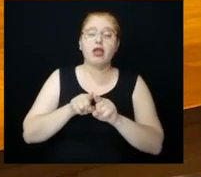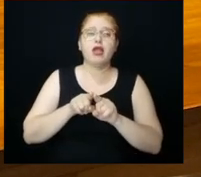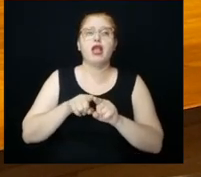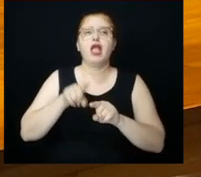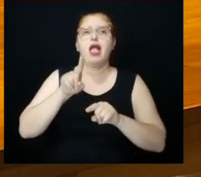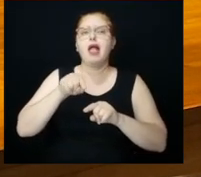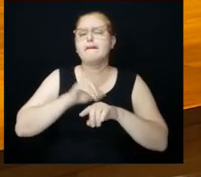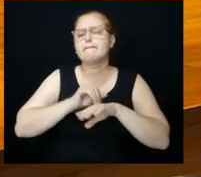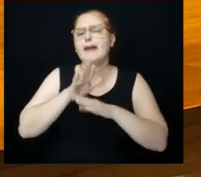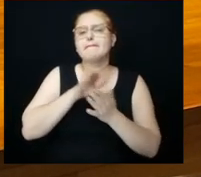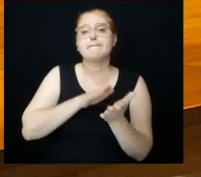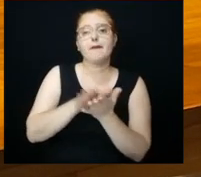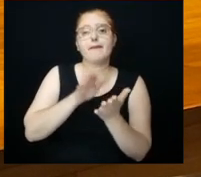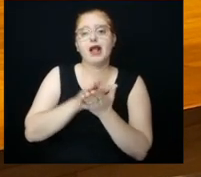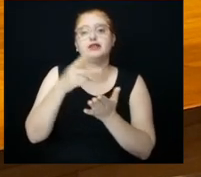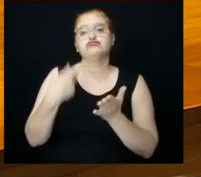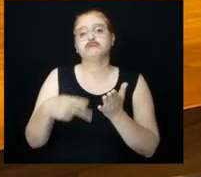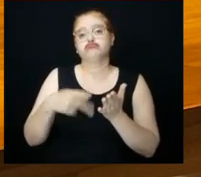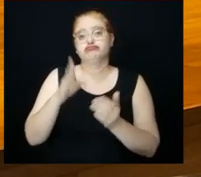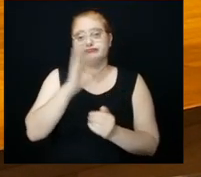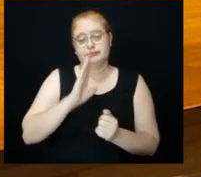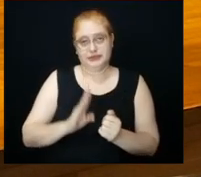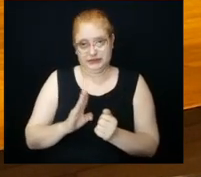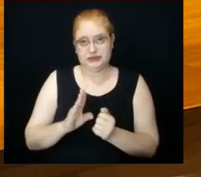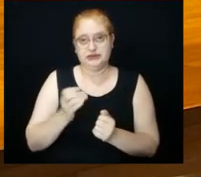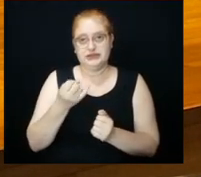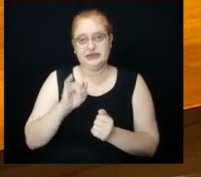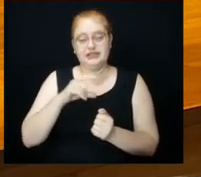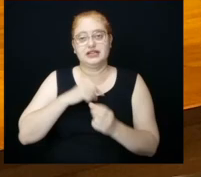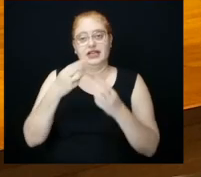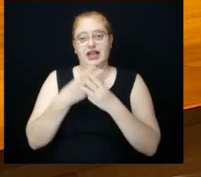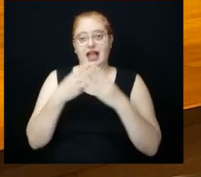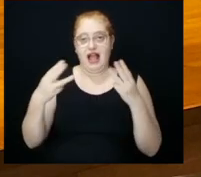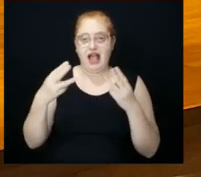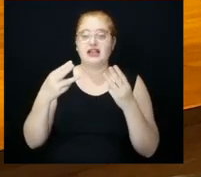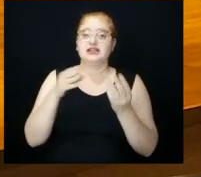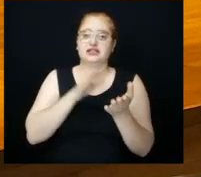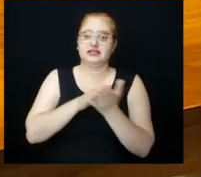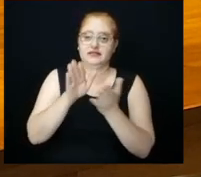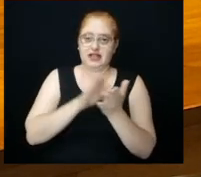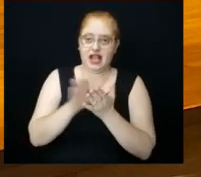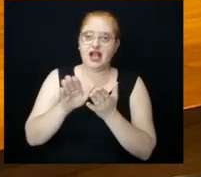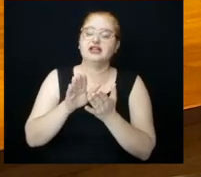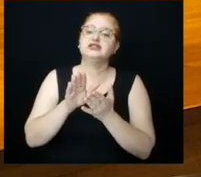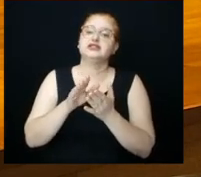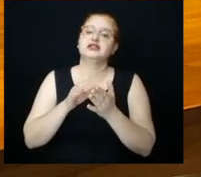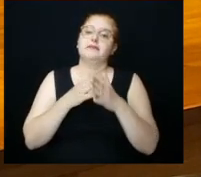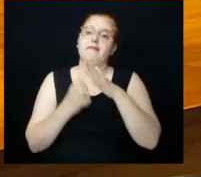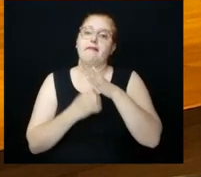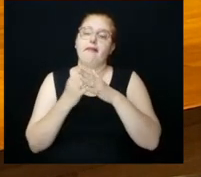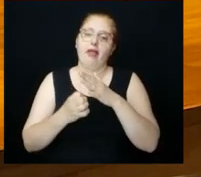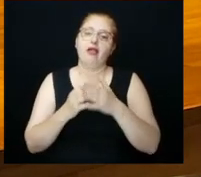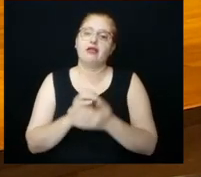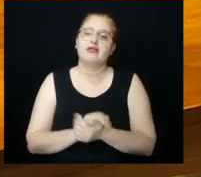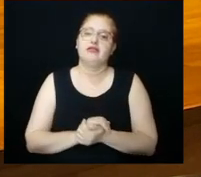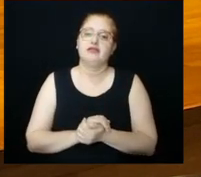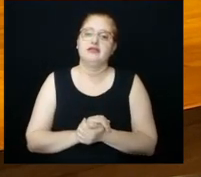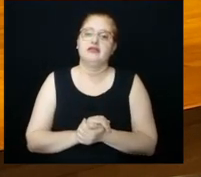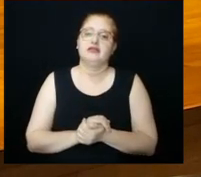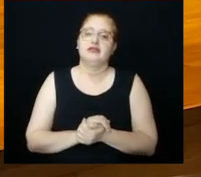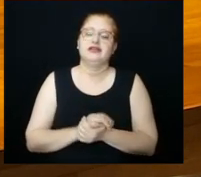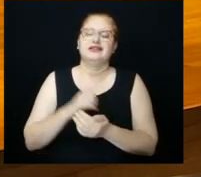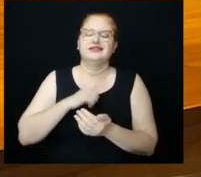mais publicados aqui no Brasil. Se vocês abrirem os sites das editoras, principalmente da Companhia das Letras, é